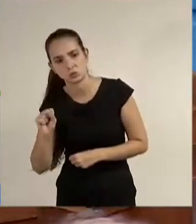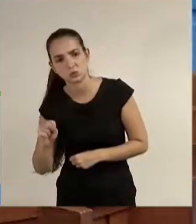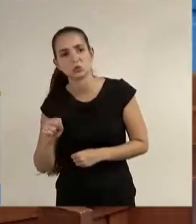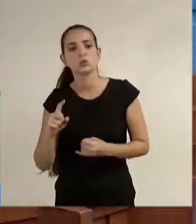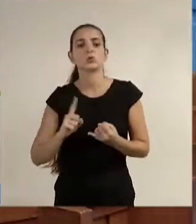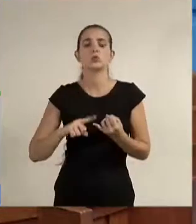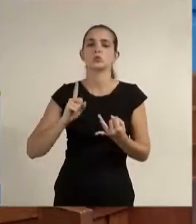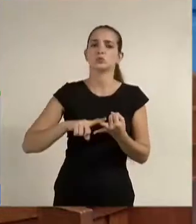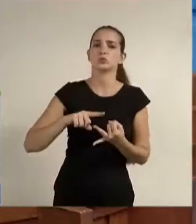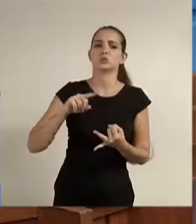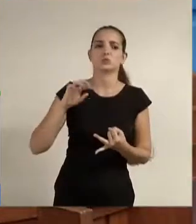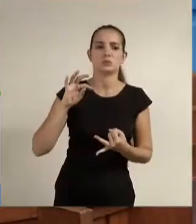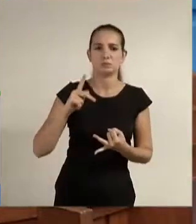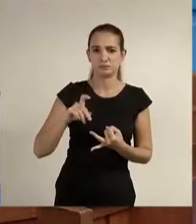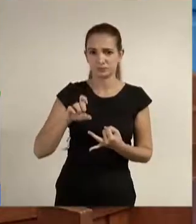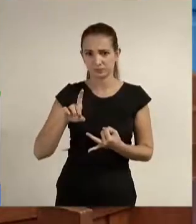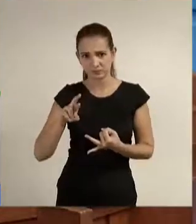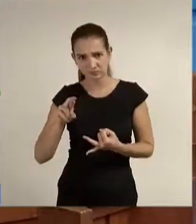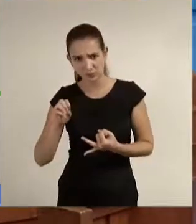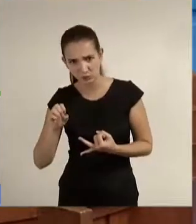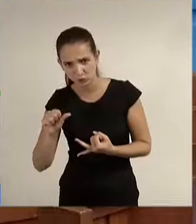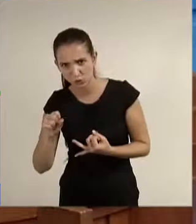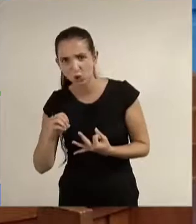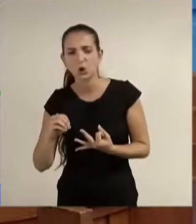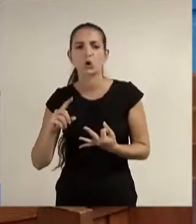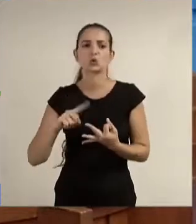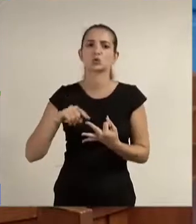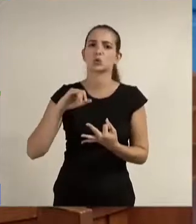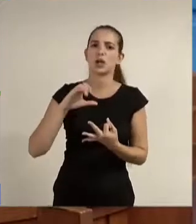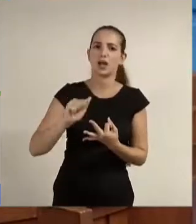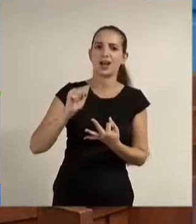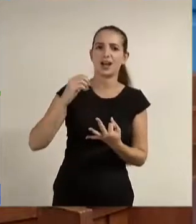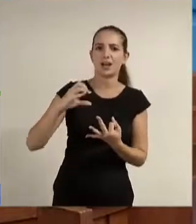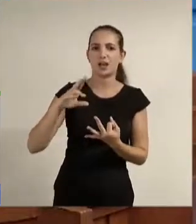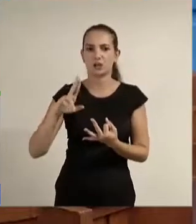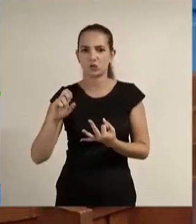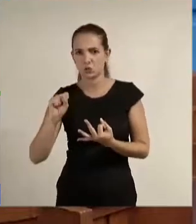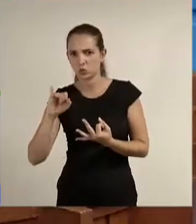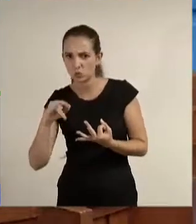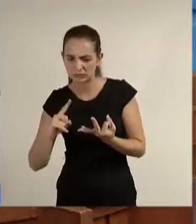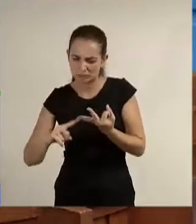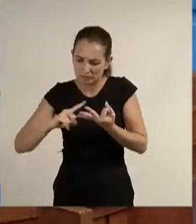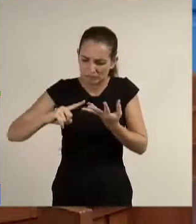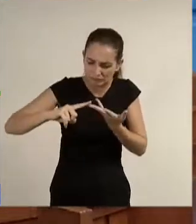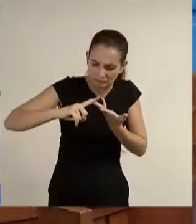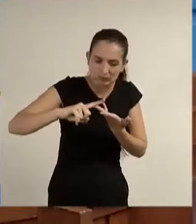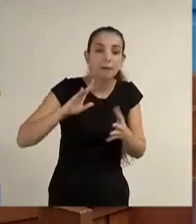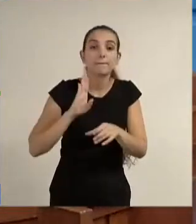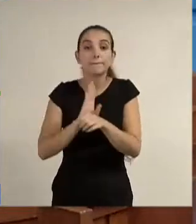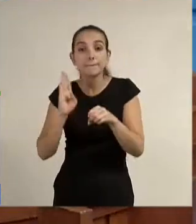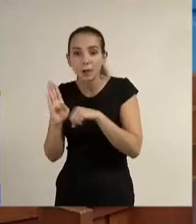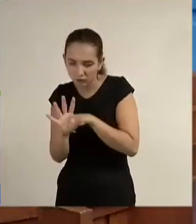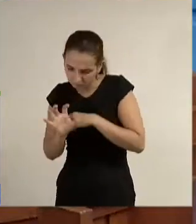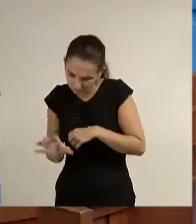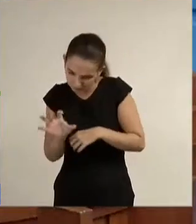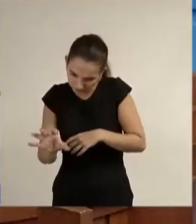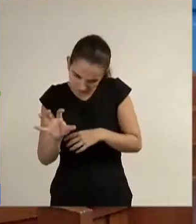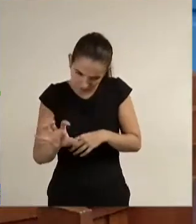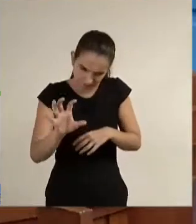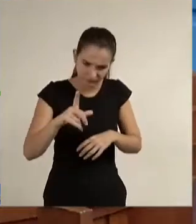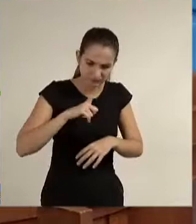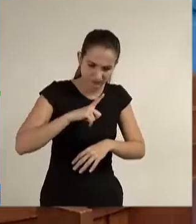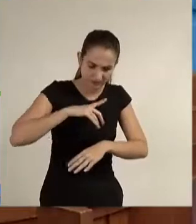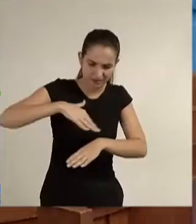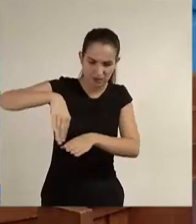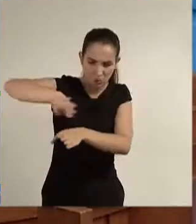Figueiredo, o Dioclésio Artuzzi. Esses bairros são ligados por uma MS que passa por uma BR e desemboca